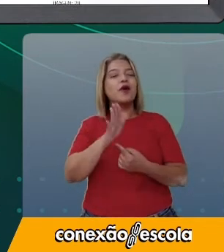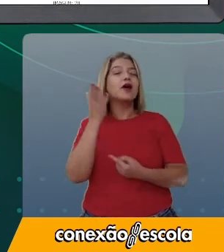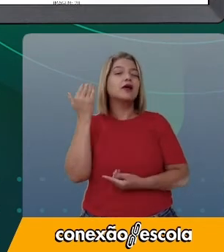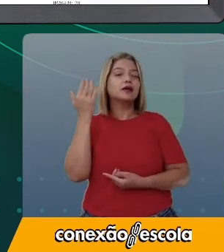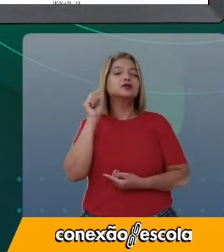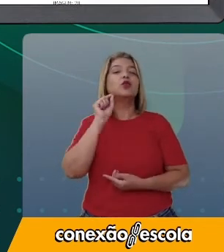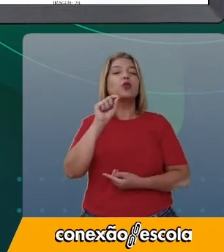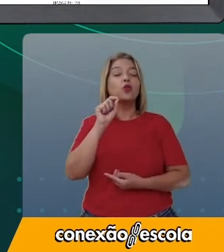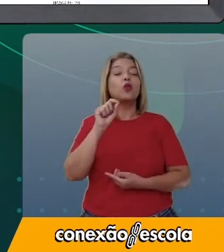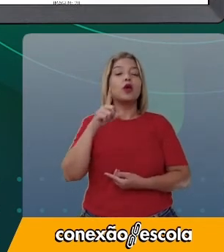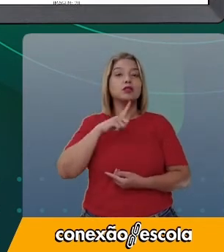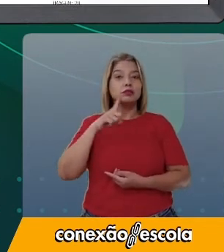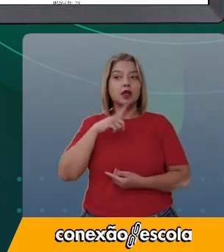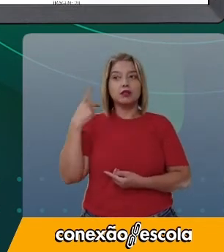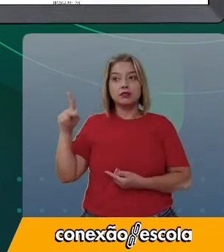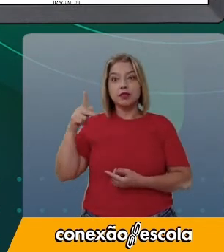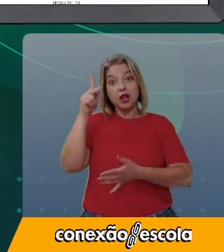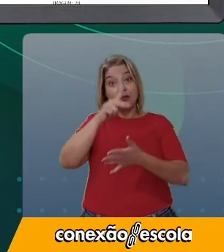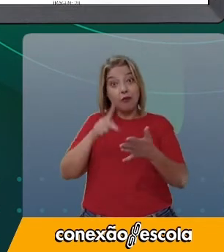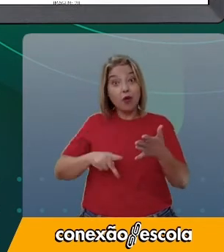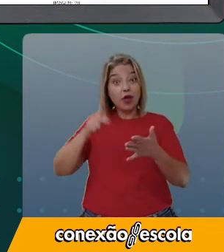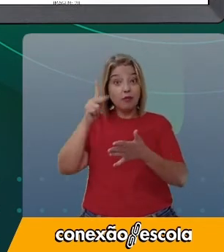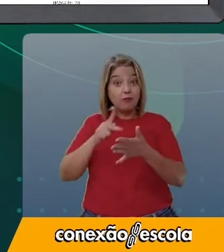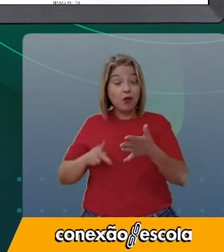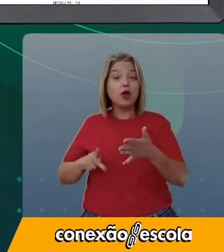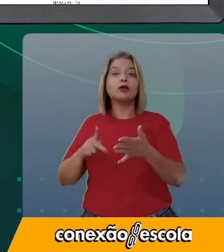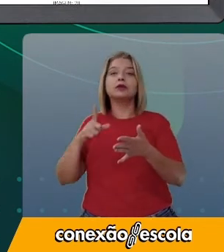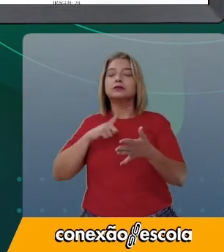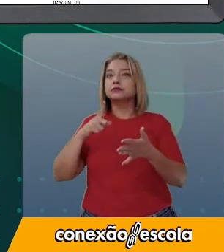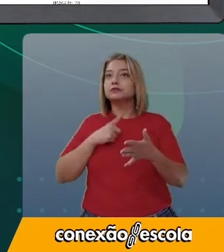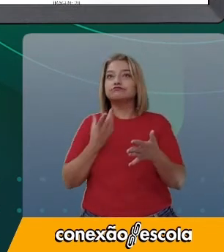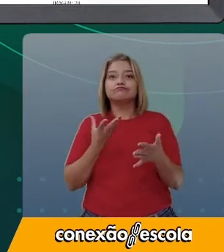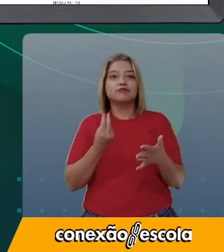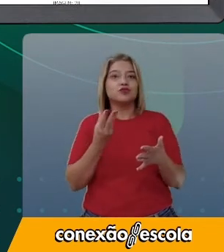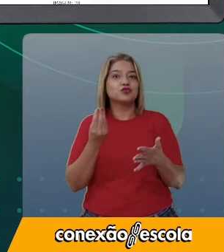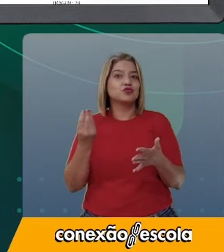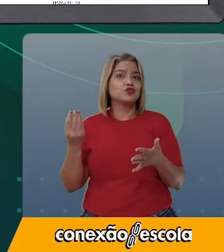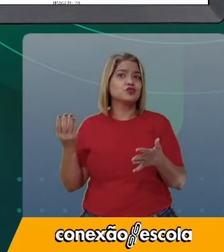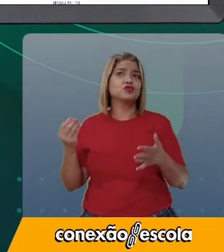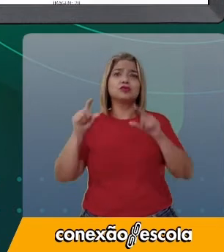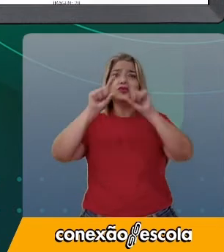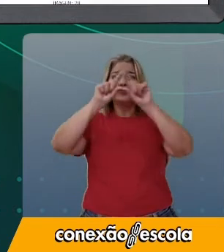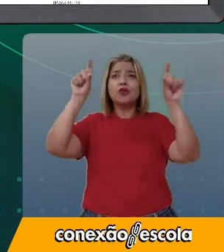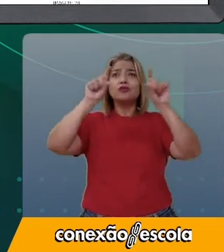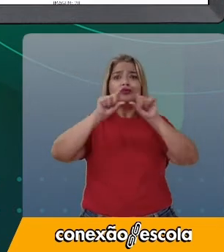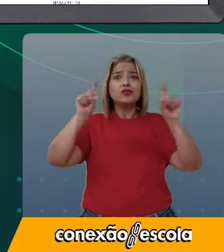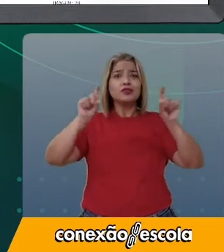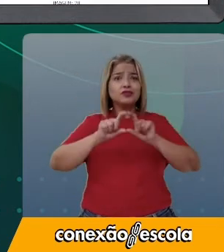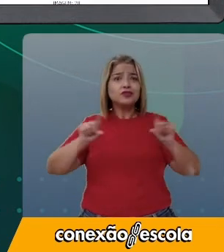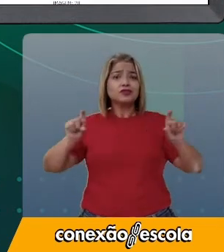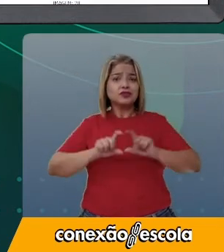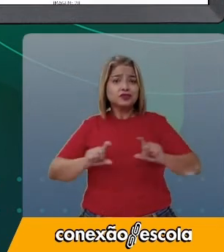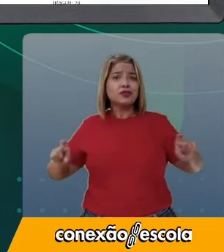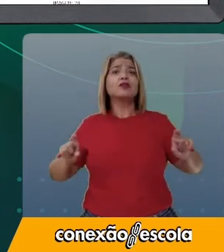a maioria dos poemas tem muitas estrofes, ou